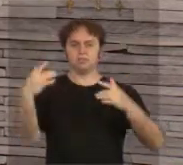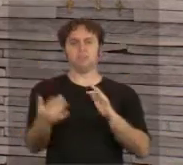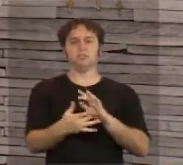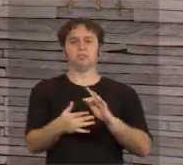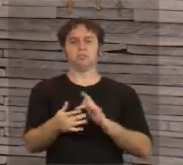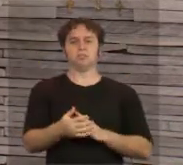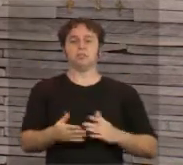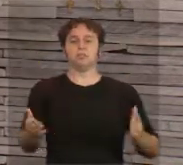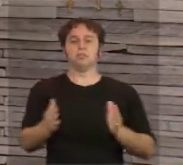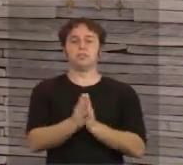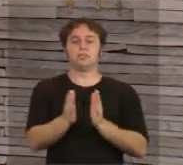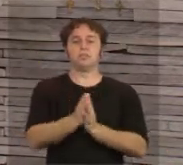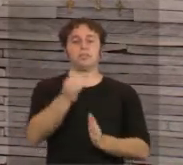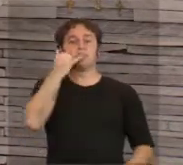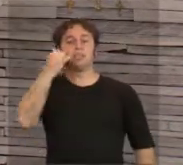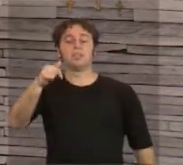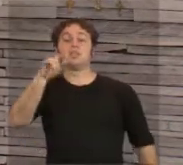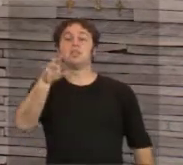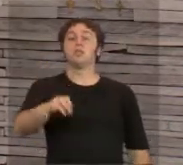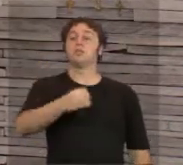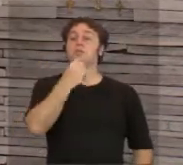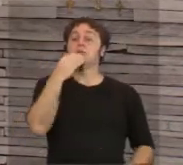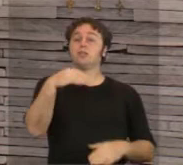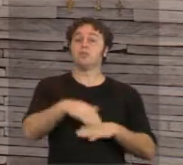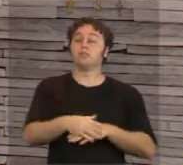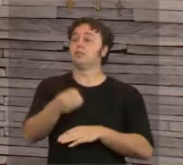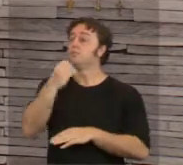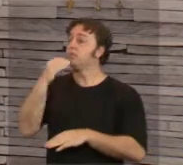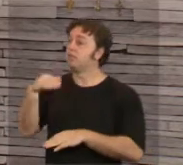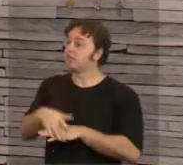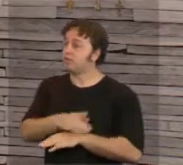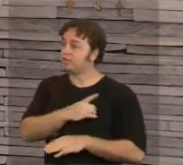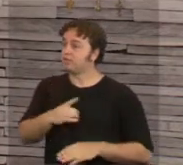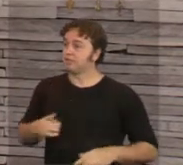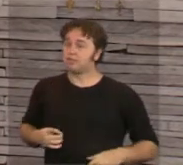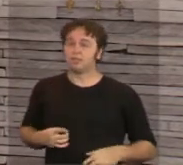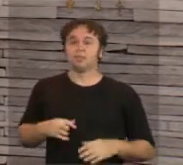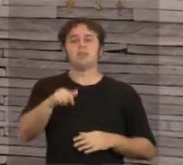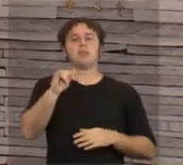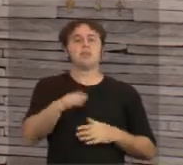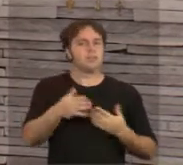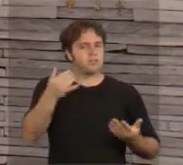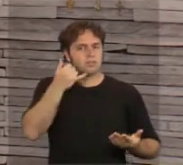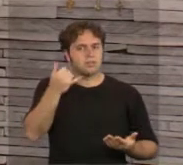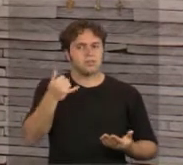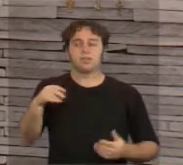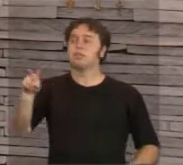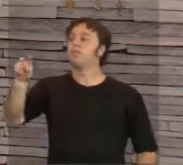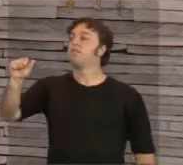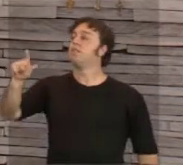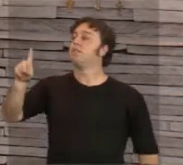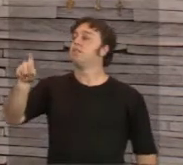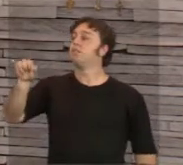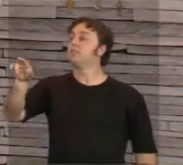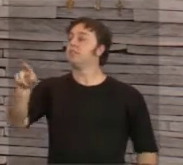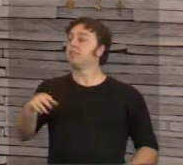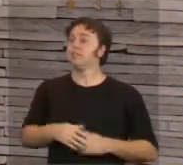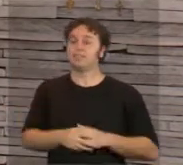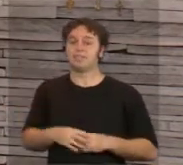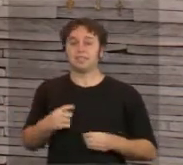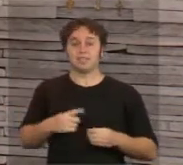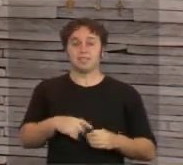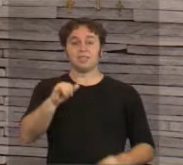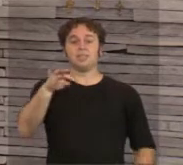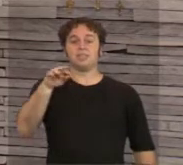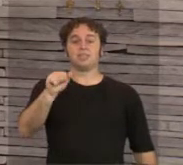ver agora quem aguarda na linha. Alô, boa noite. Boa noite, Lúcio. Quem está falando? Valdir Bazeto. Que está em Itatiba, é